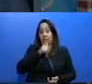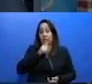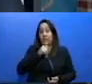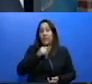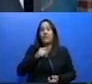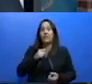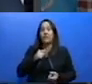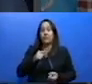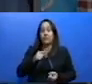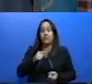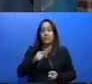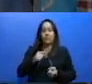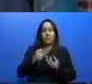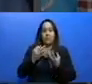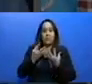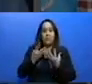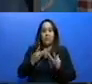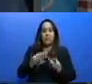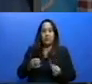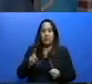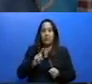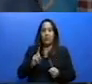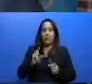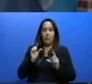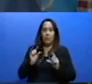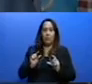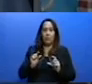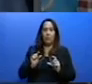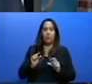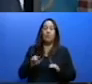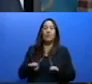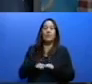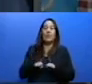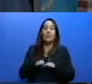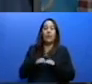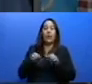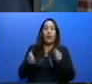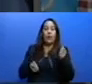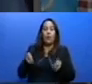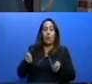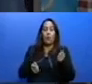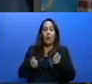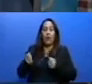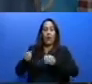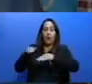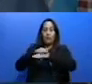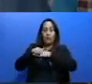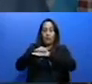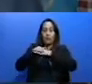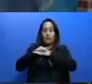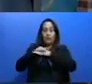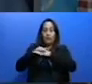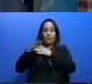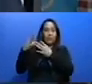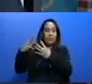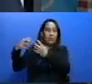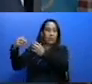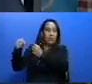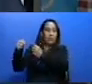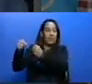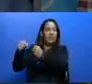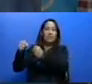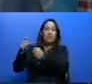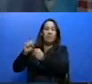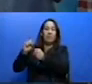lataria do carro fica fria. Outro fato interessante é que o calor não passa somente de um objeto para o